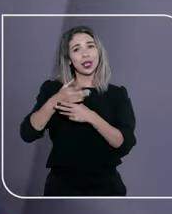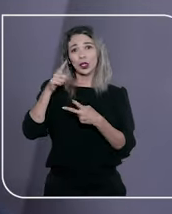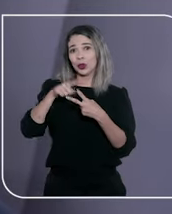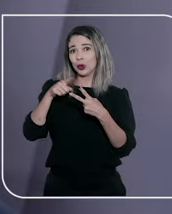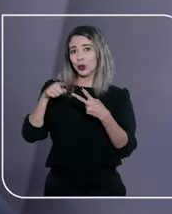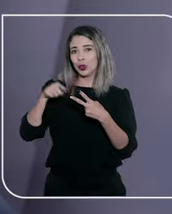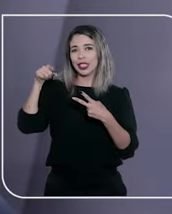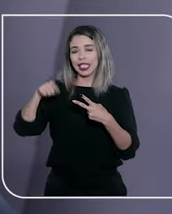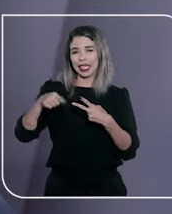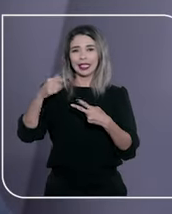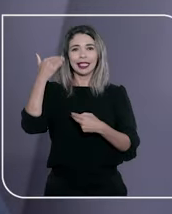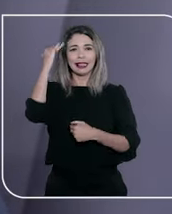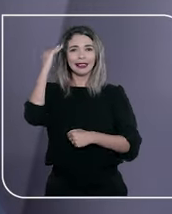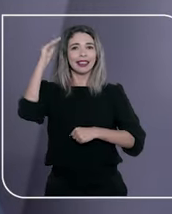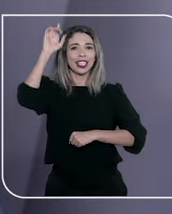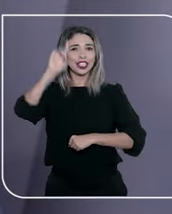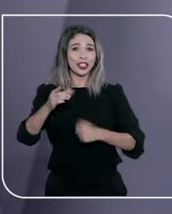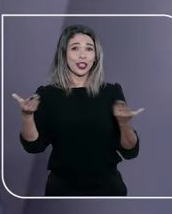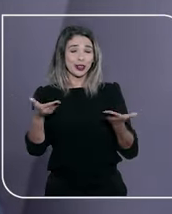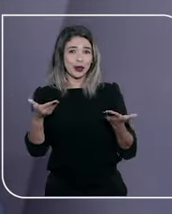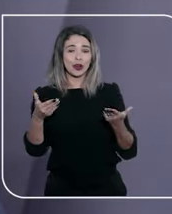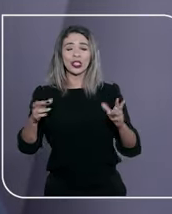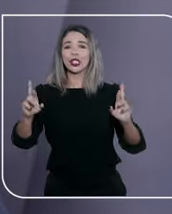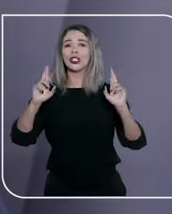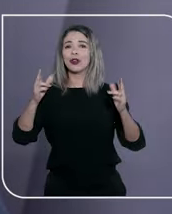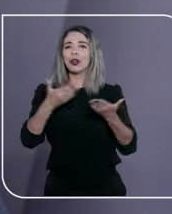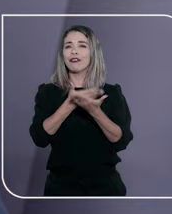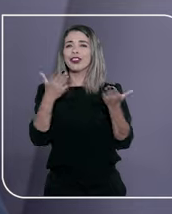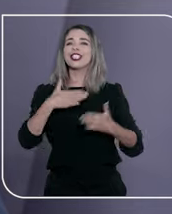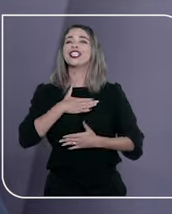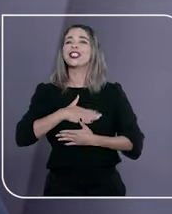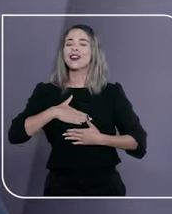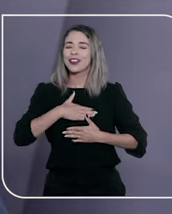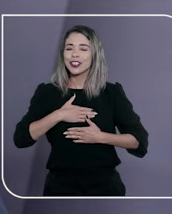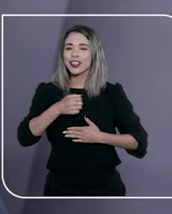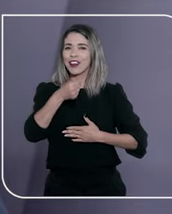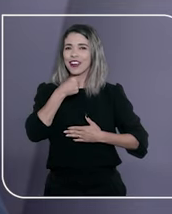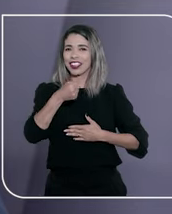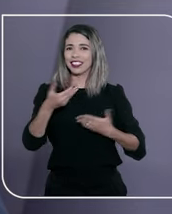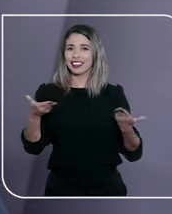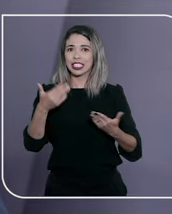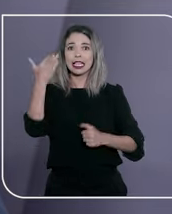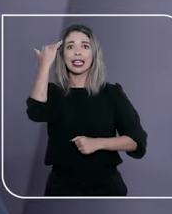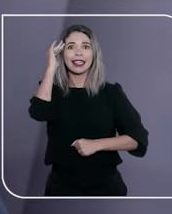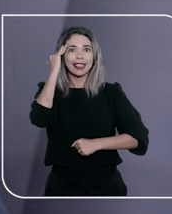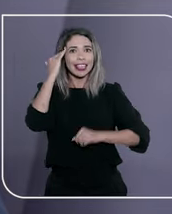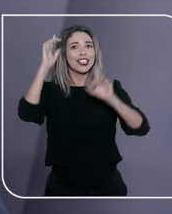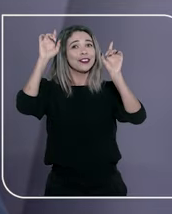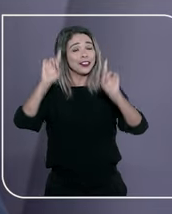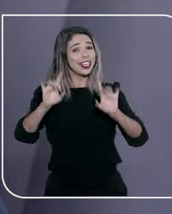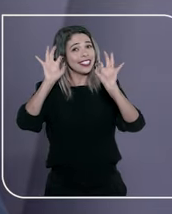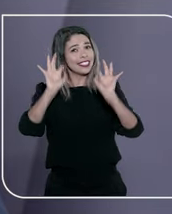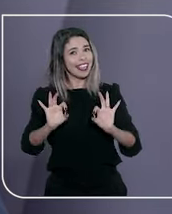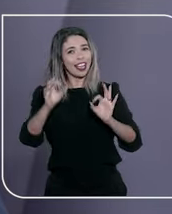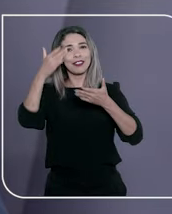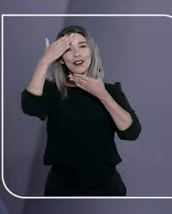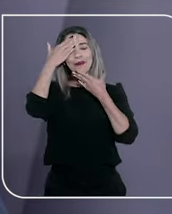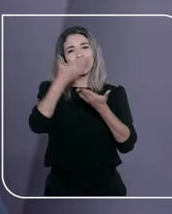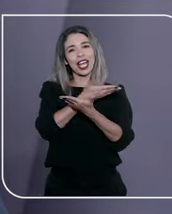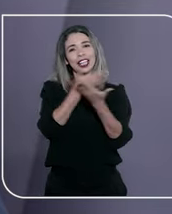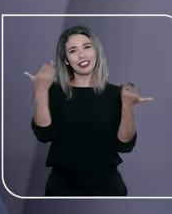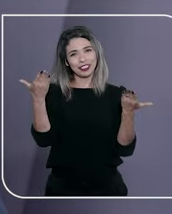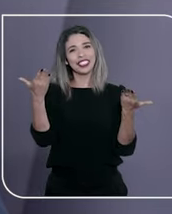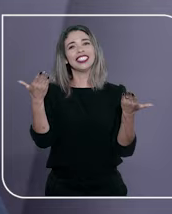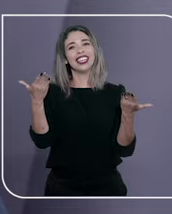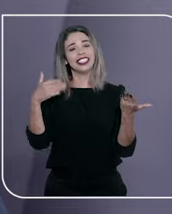Direito de hoje. E eu espero que você tenha gostado da nossa entrevista e que tenha entendido direito. Muito obrigada por ficar comigo até agora na